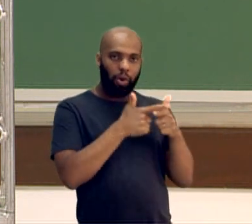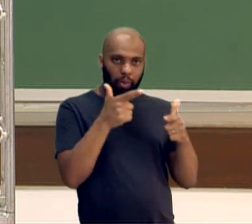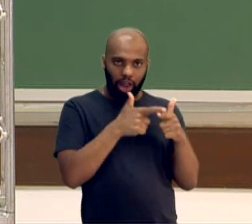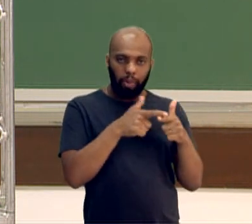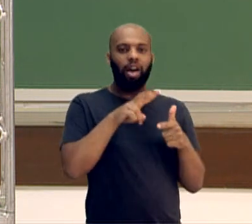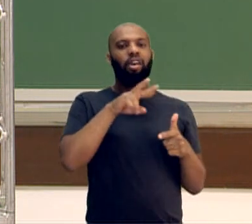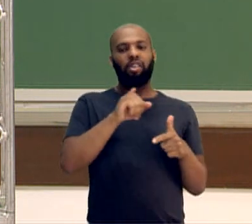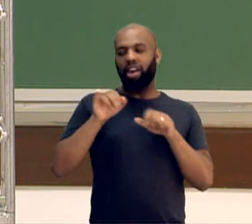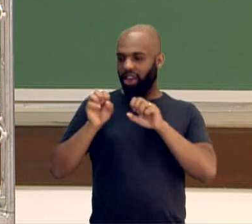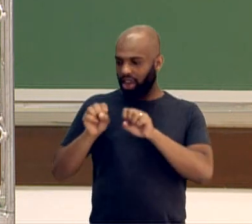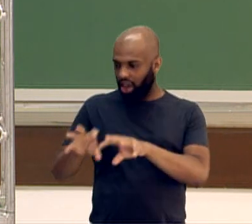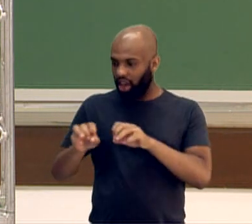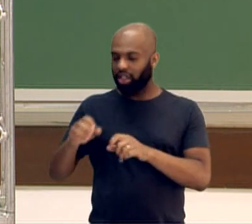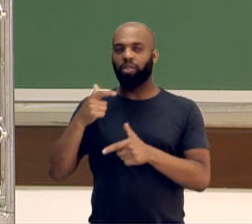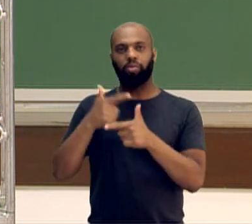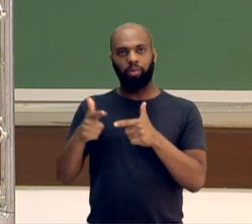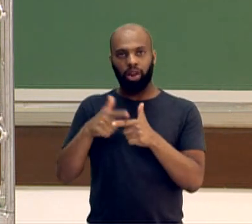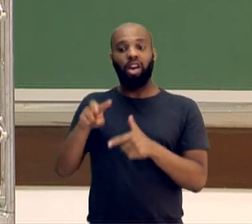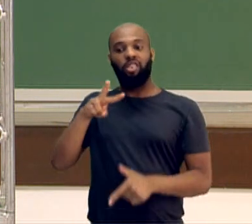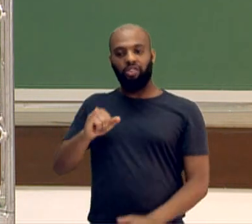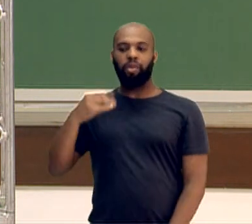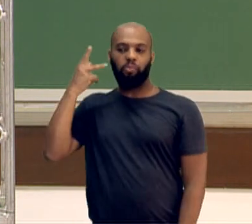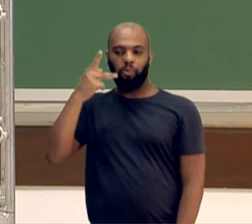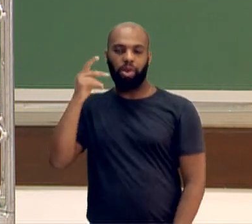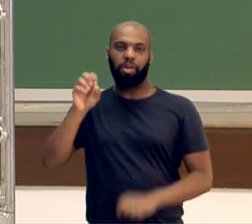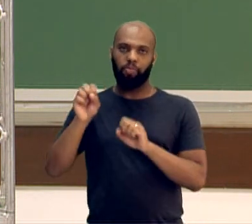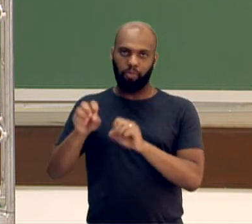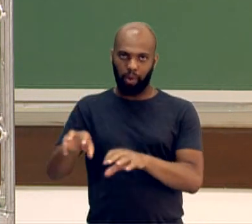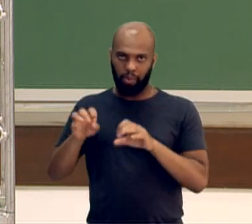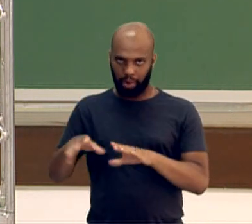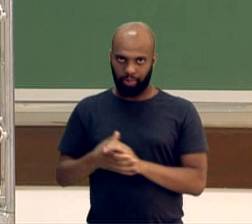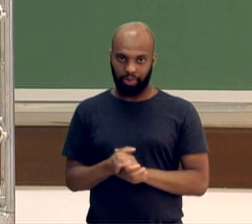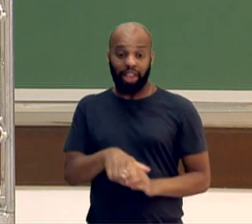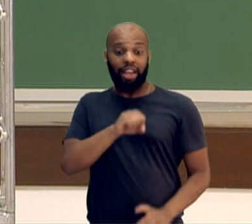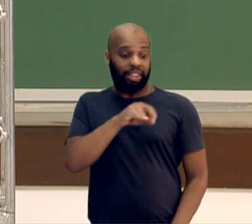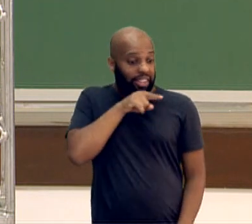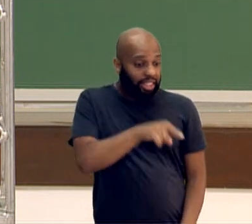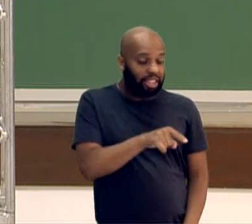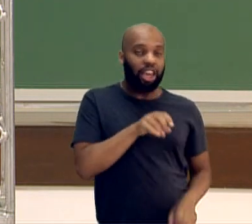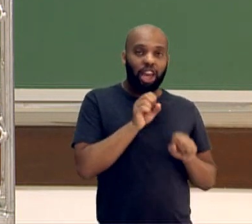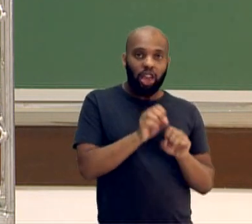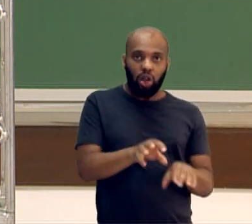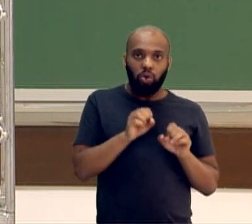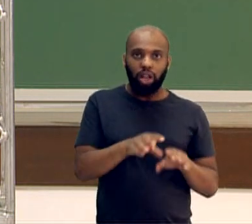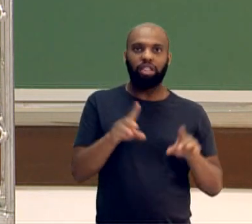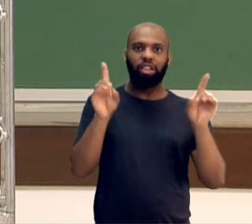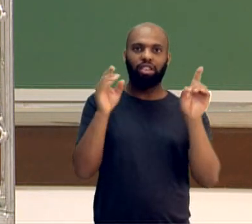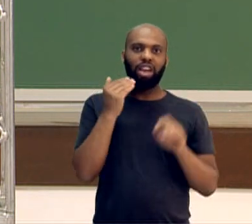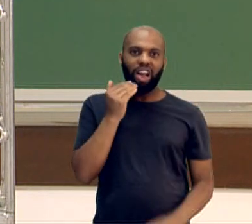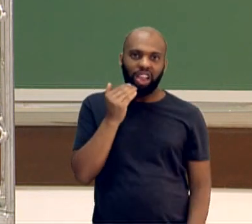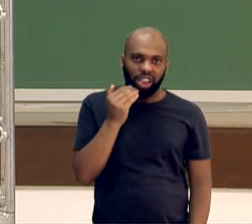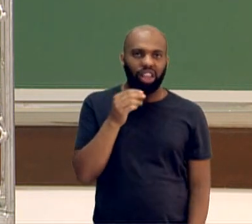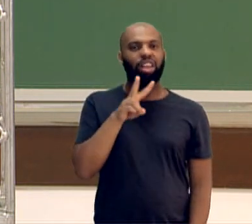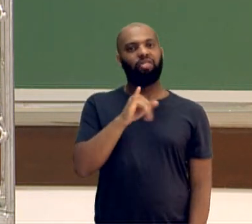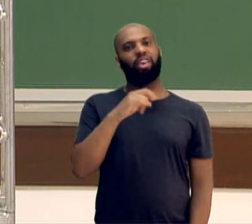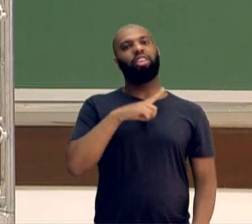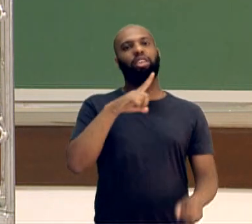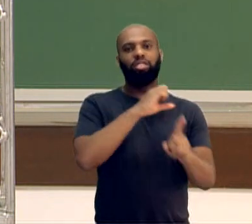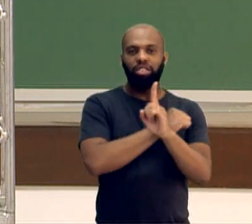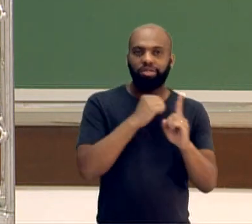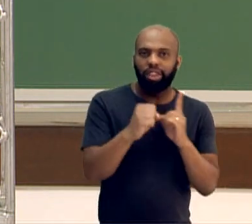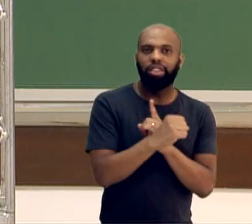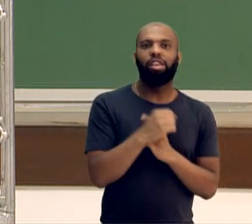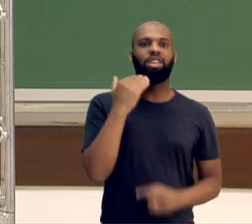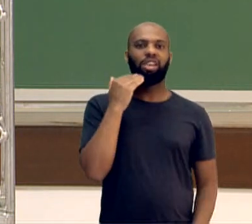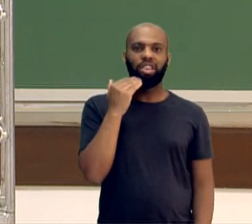educação com problema, você vai ter política com problema. Você tem educação deficiente, você vai ter uma sociedade deficiente. em termos de conhecimento, mais manipulável,